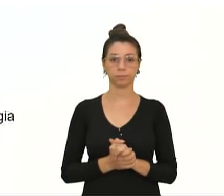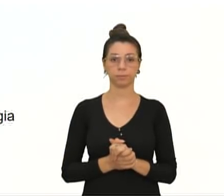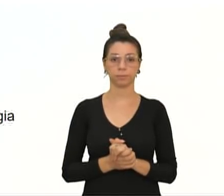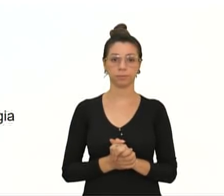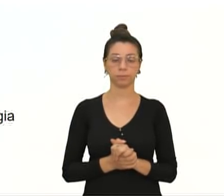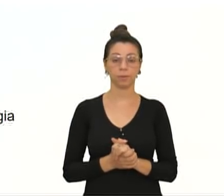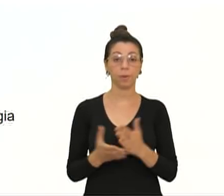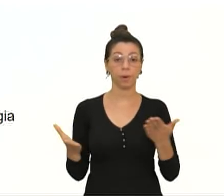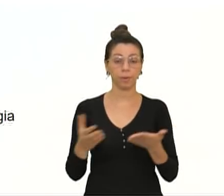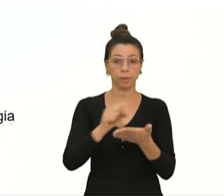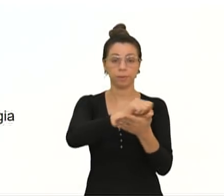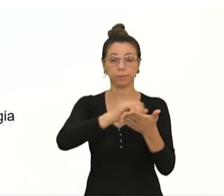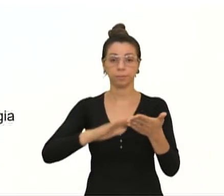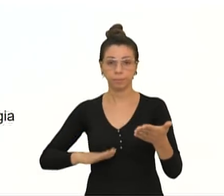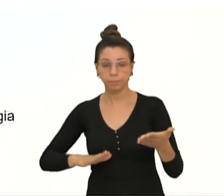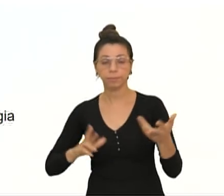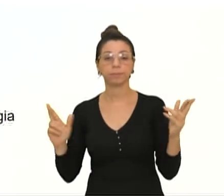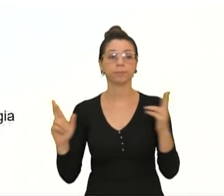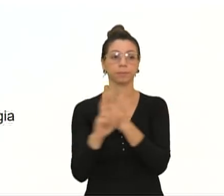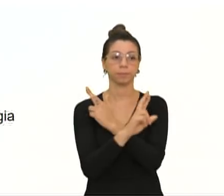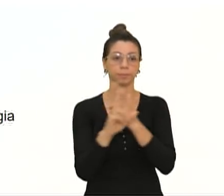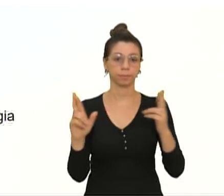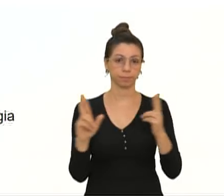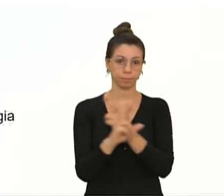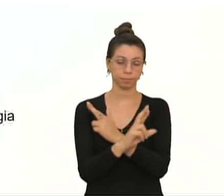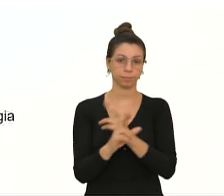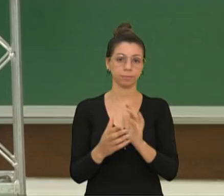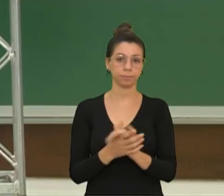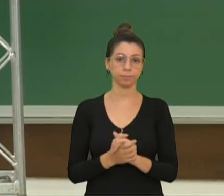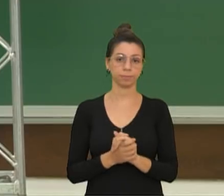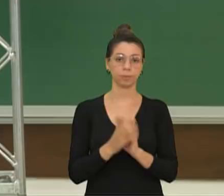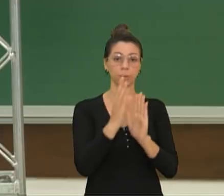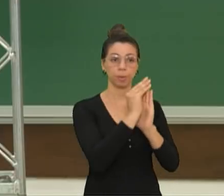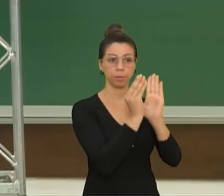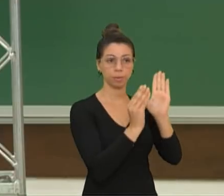agora às atividades relacionadas a essa parte do conteúdo.